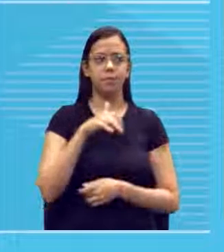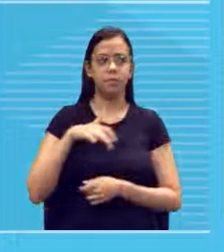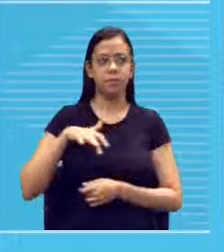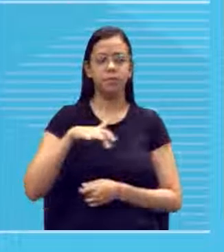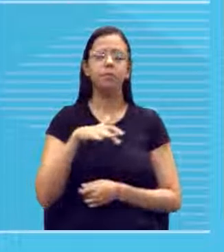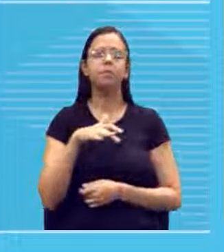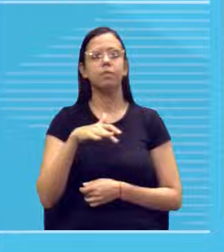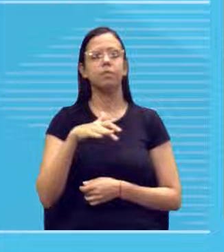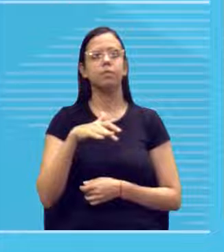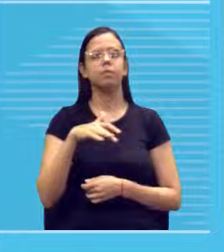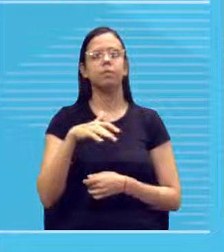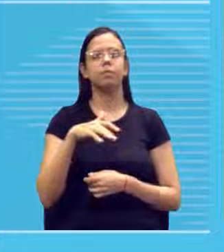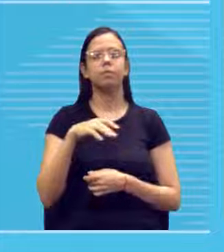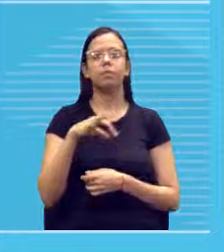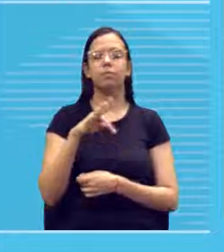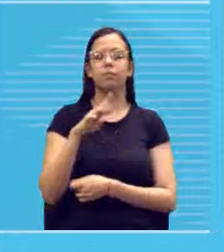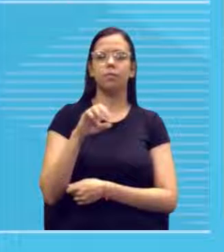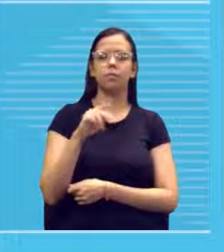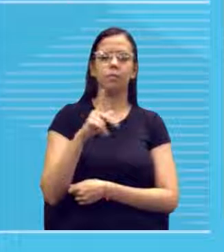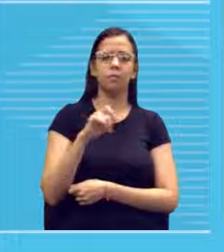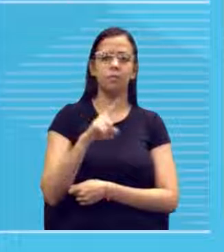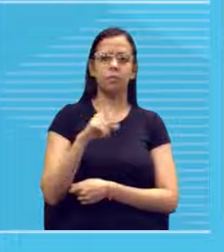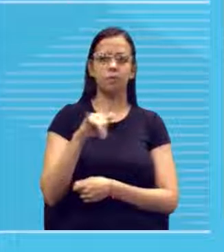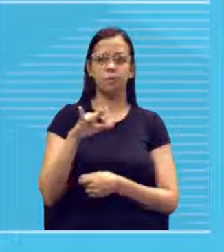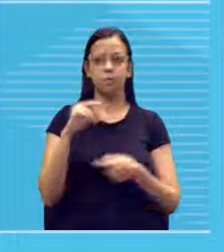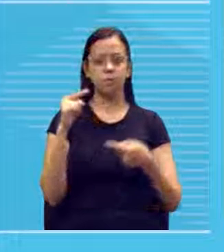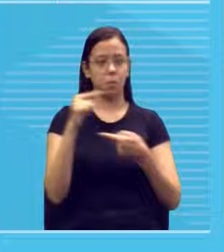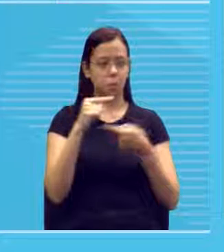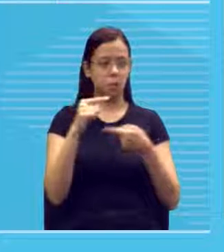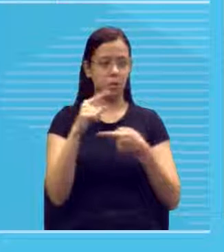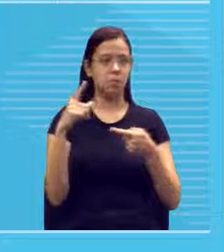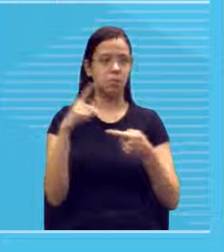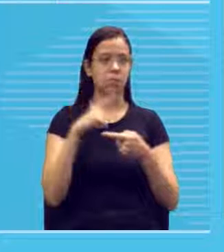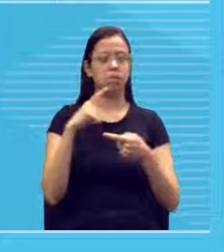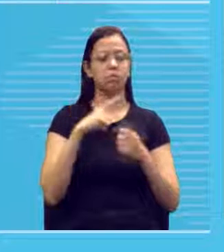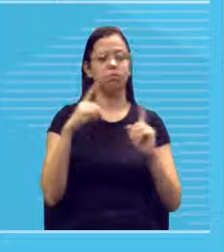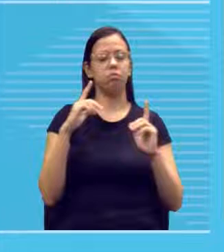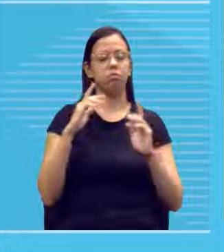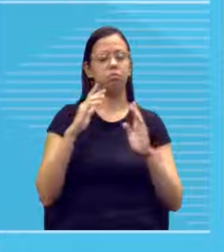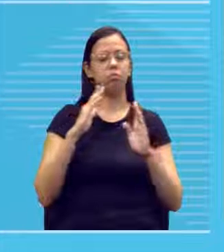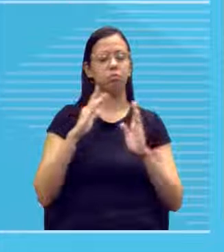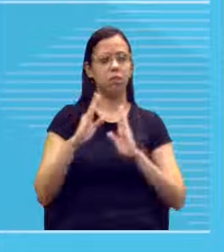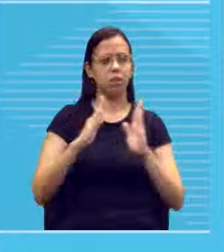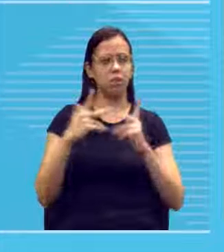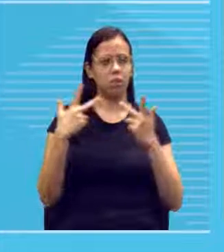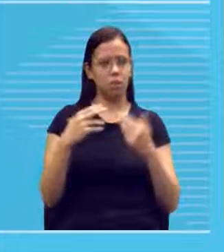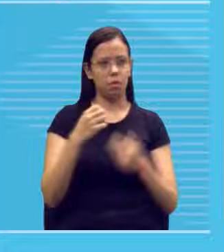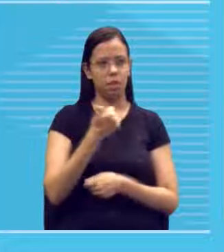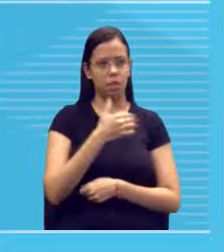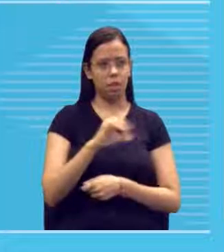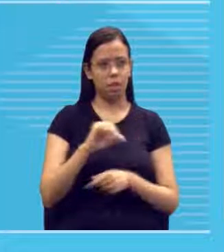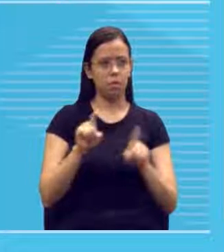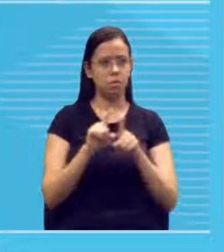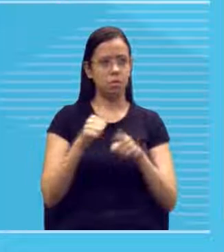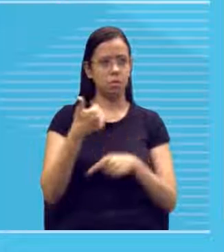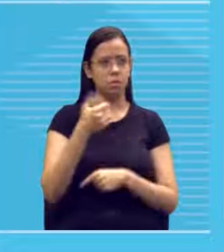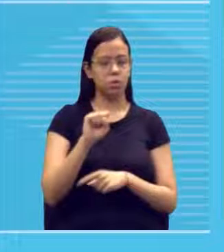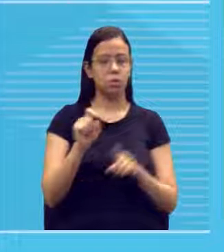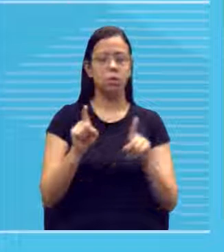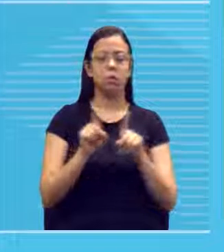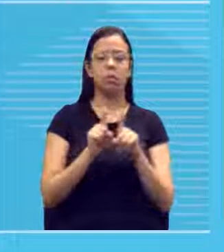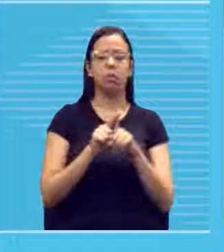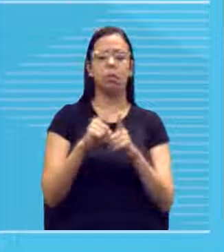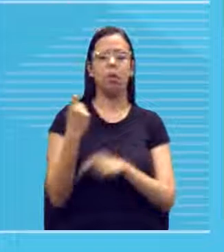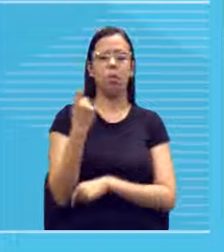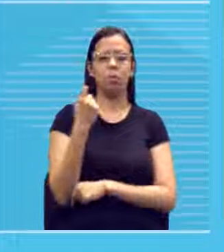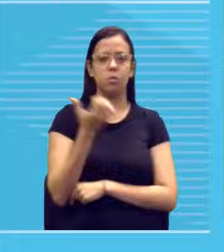lados Paralelos iguais a 10 e 18 cm e altura 6 cm né olha